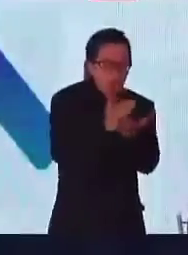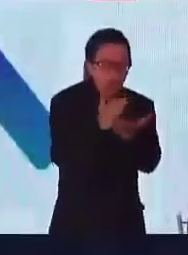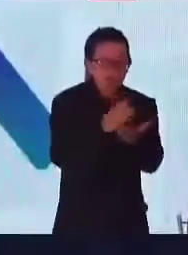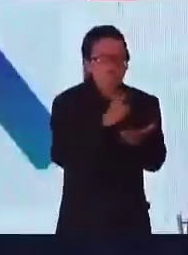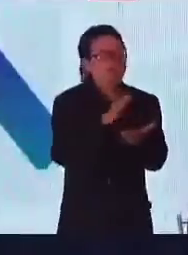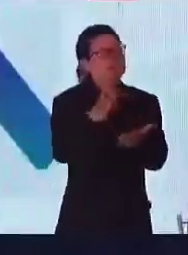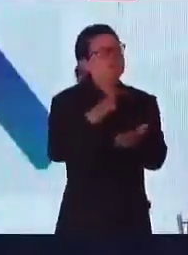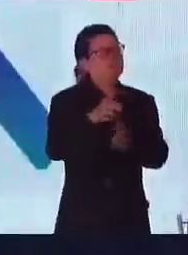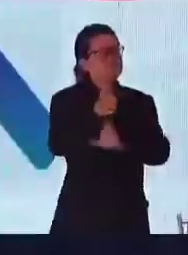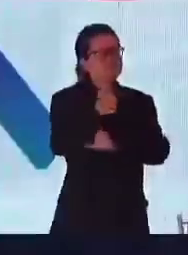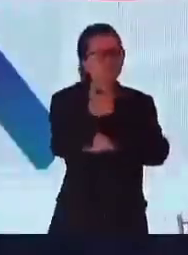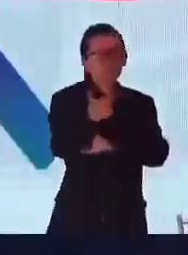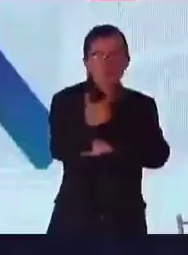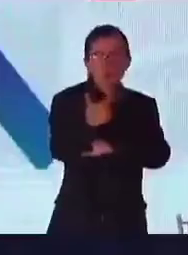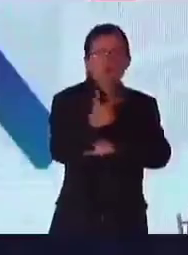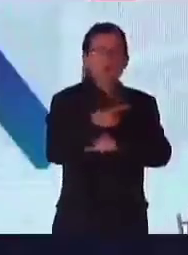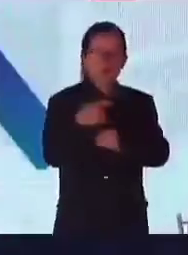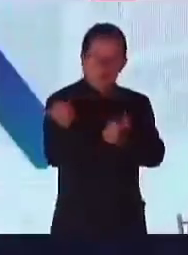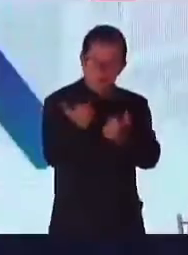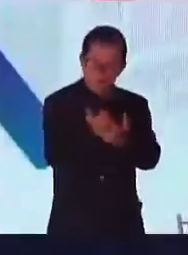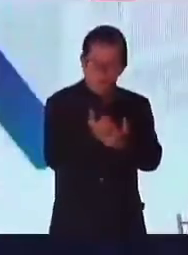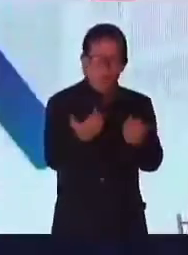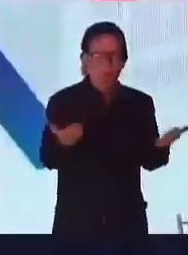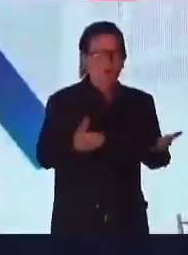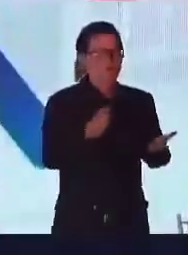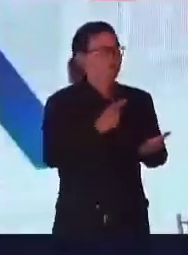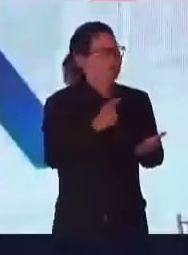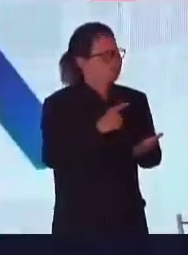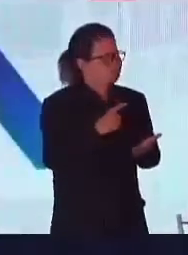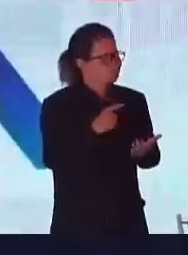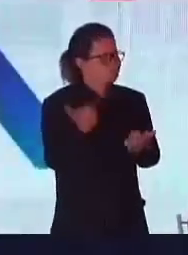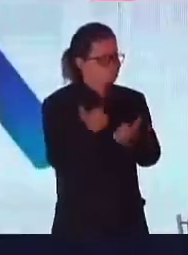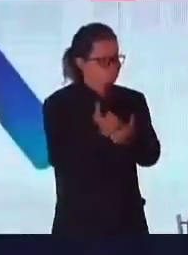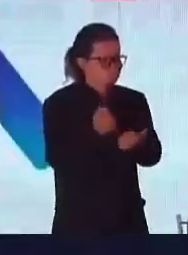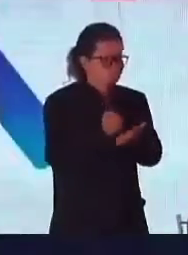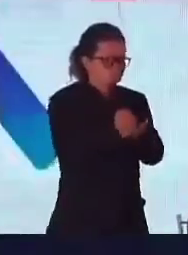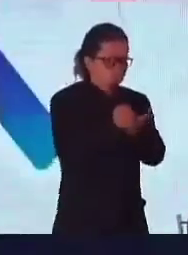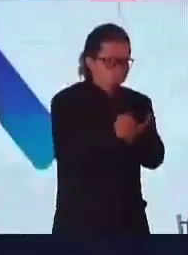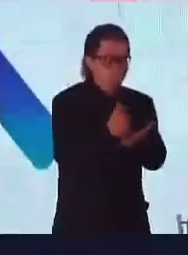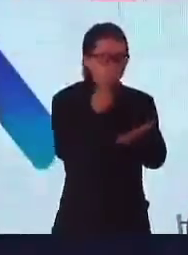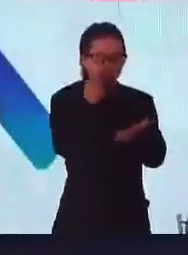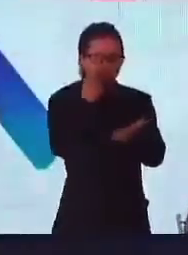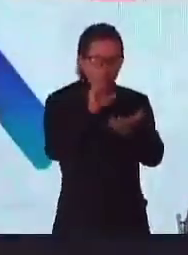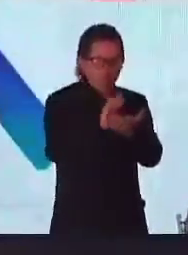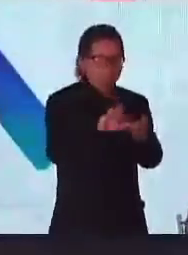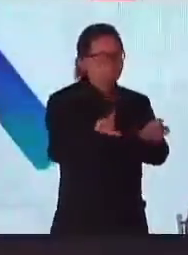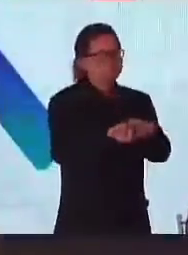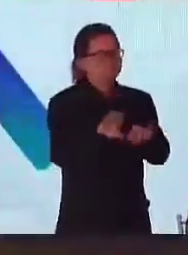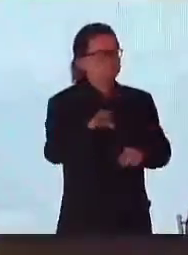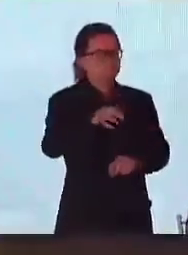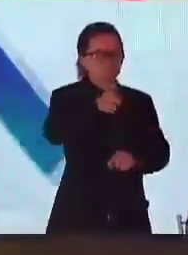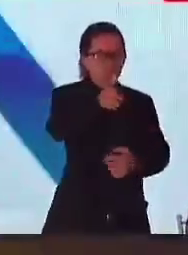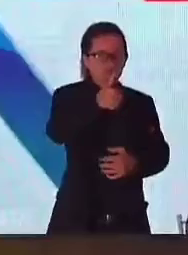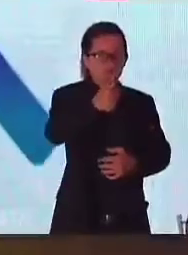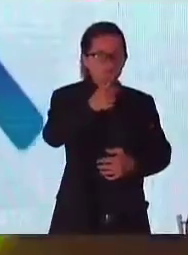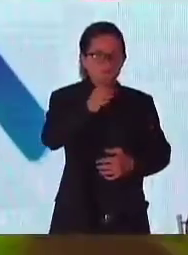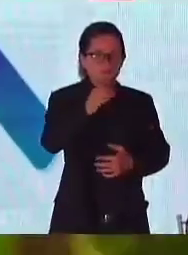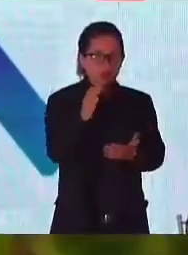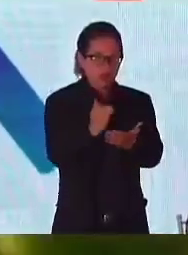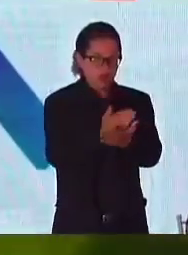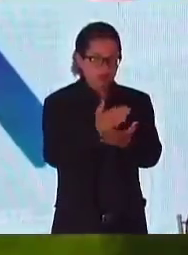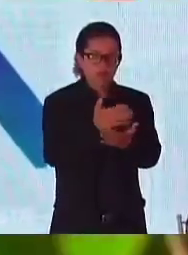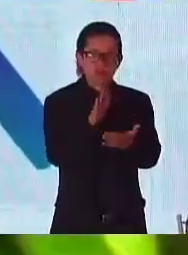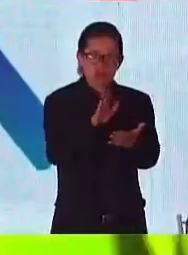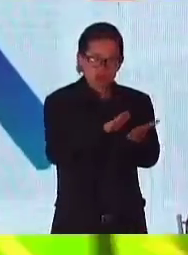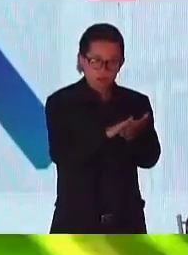12 periódicos científicos são apoiados hoje pelo Governo do Estado, e também praticamente 170 livros foram